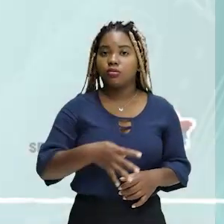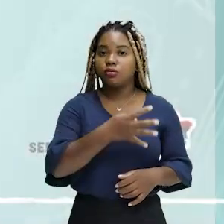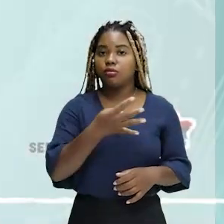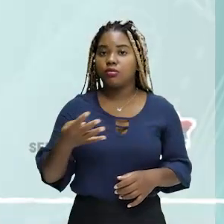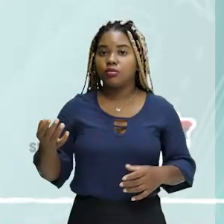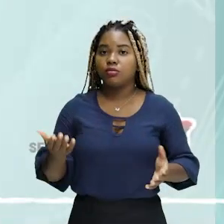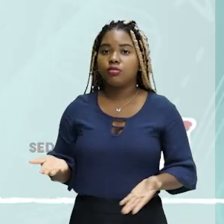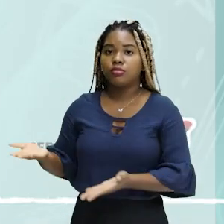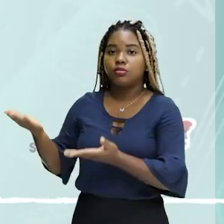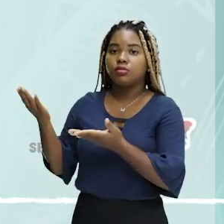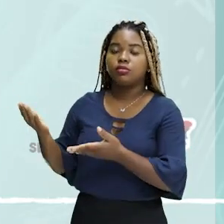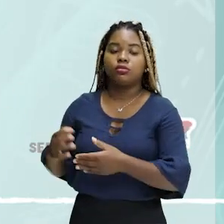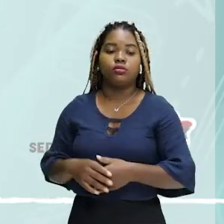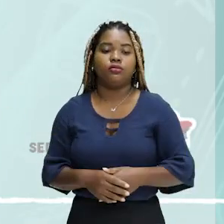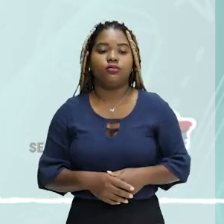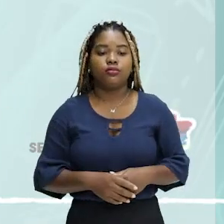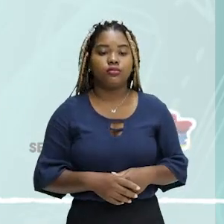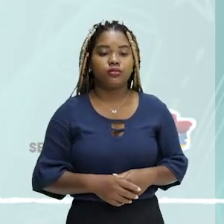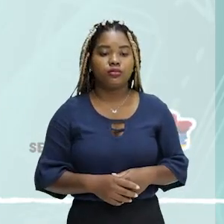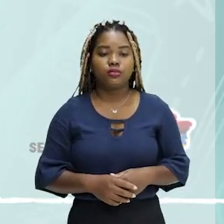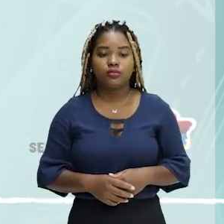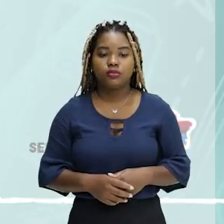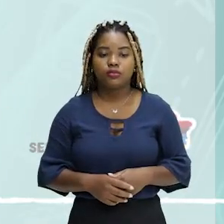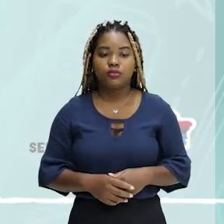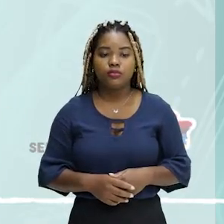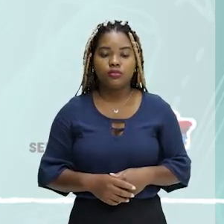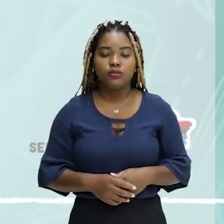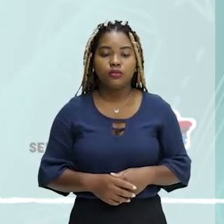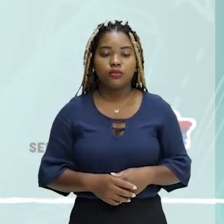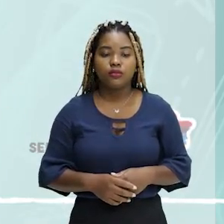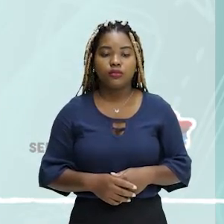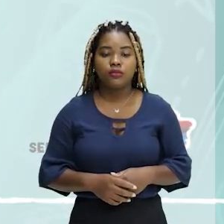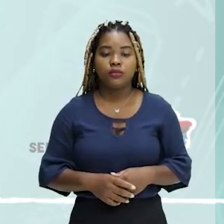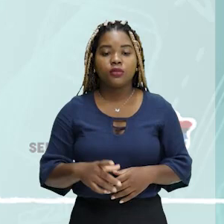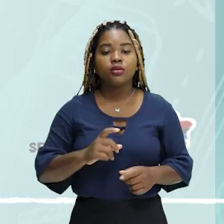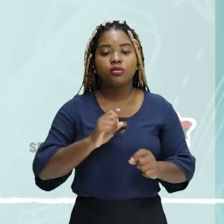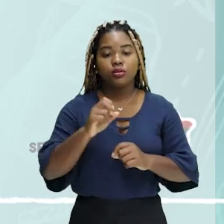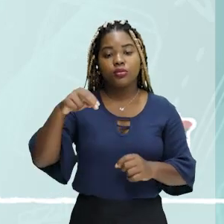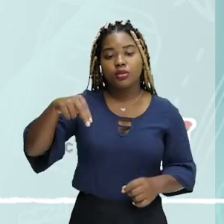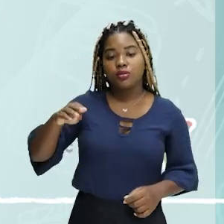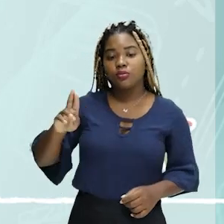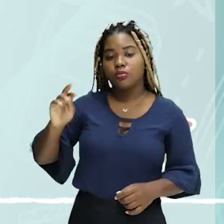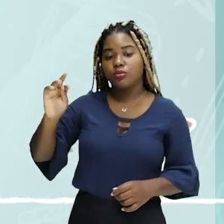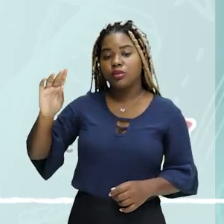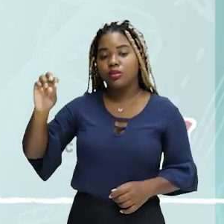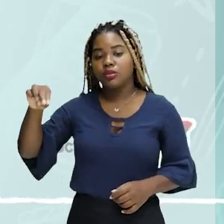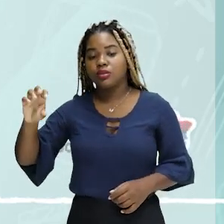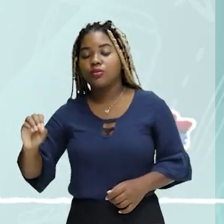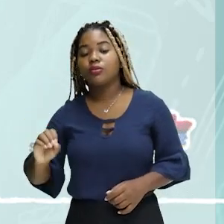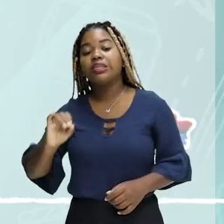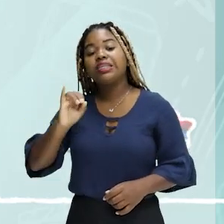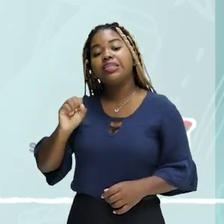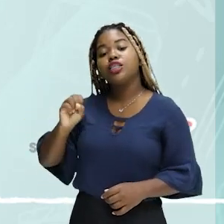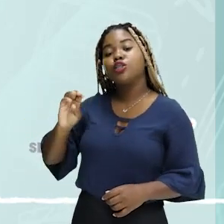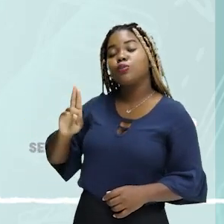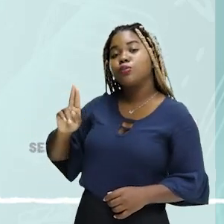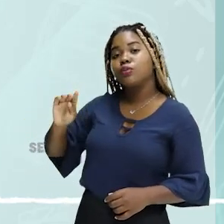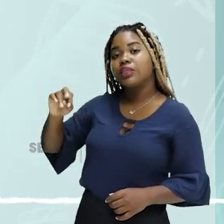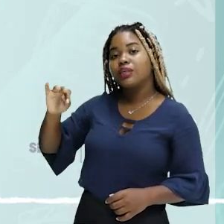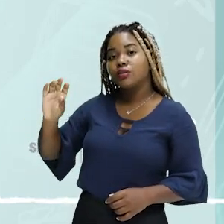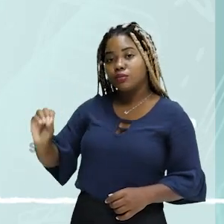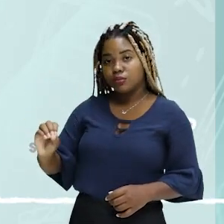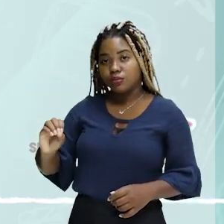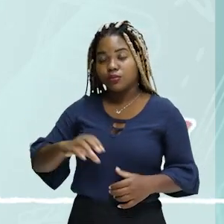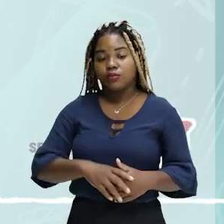seguir. Então, nós temos aqui ó, o N-butano e o isobutano. São nomes, é uma